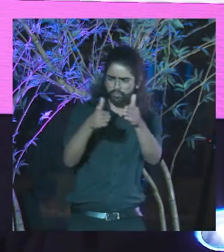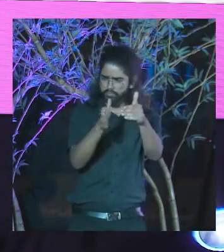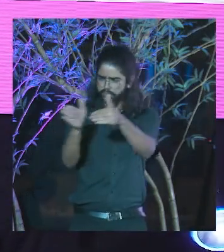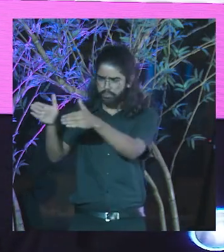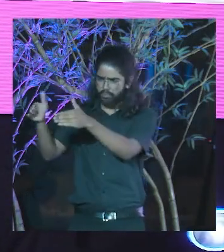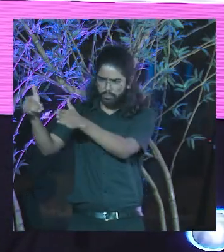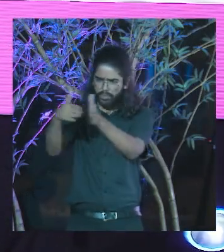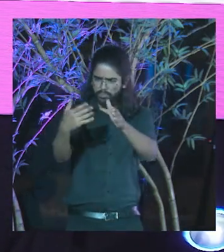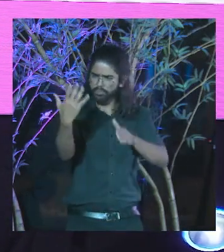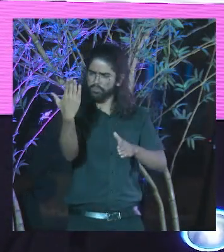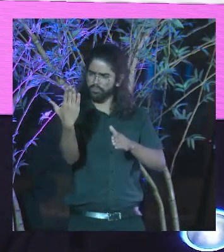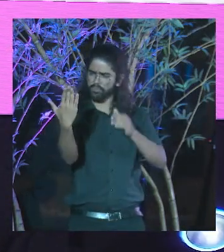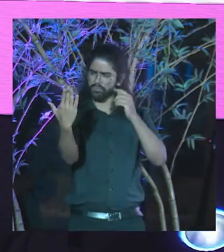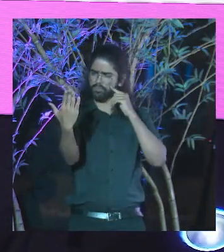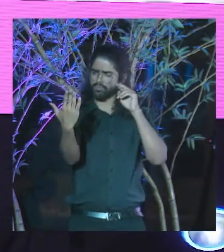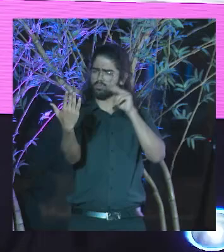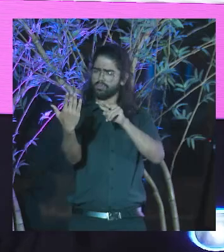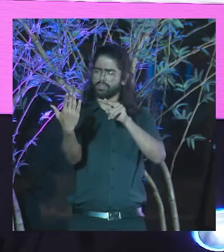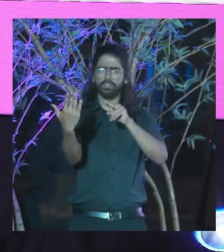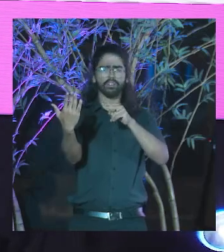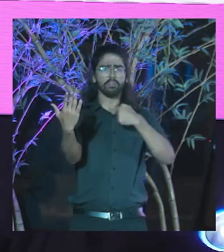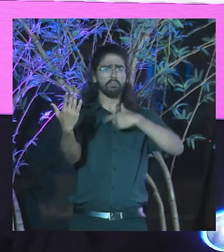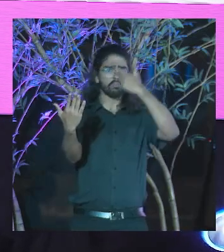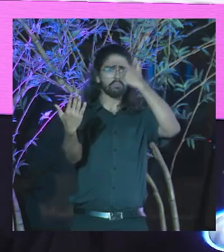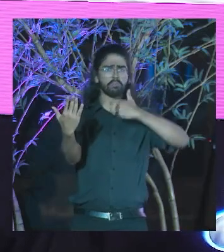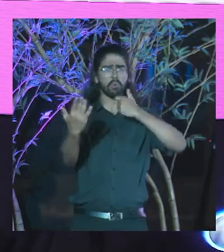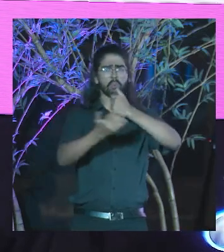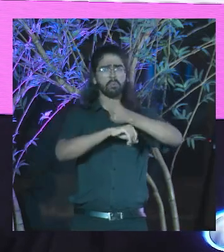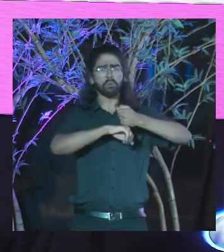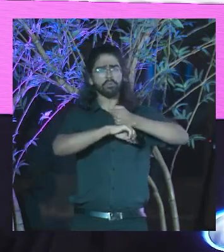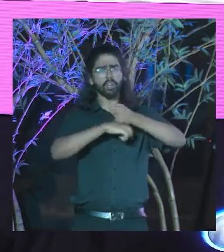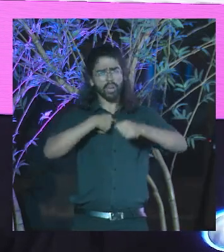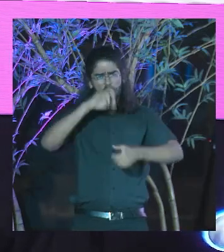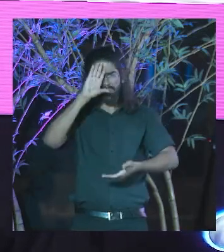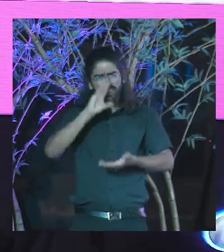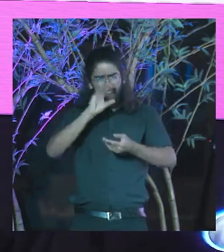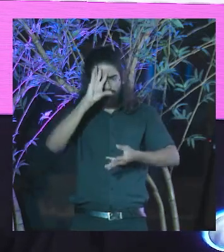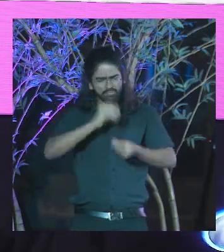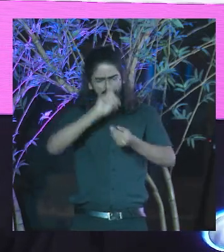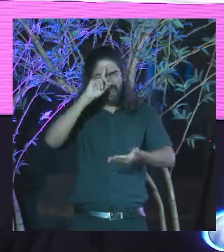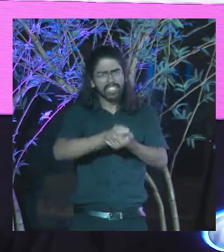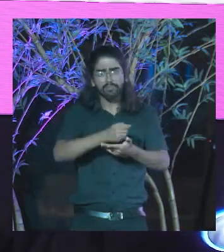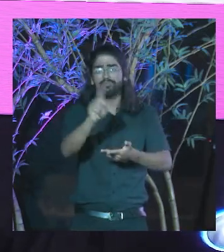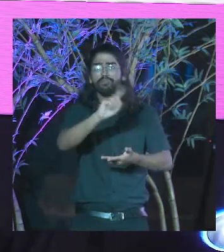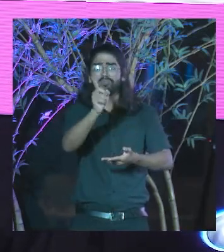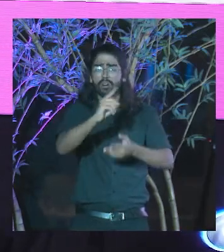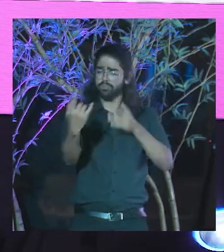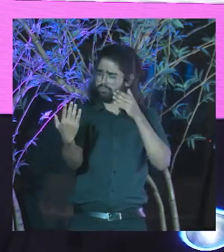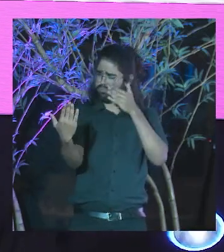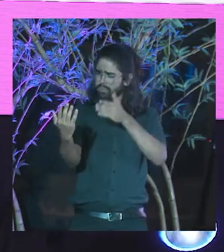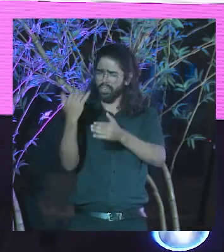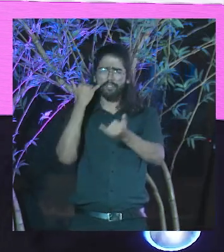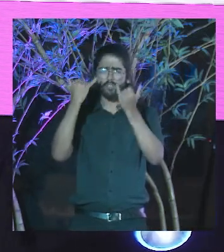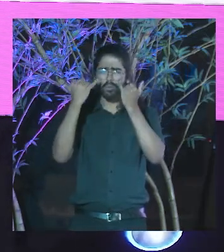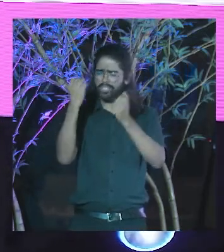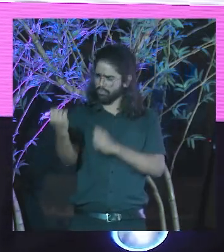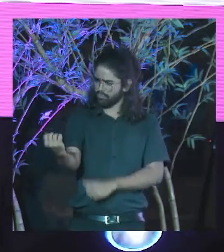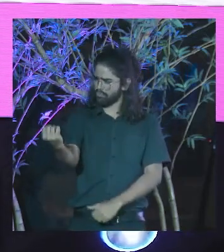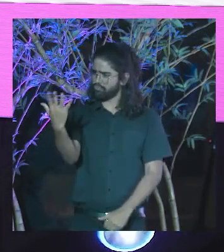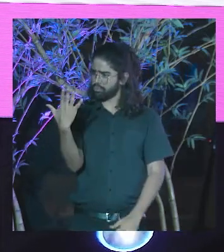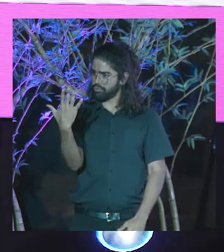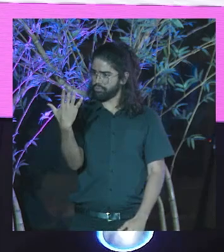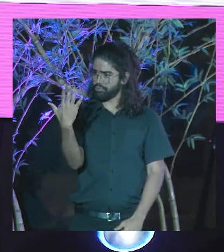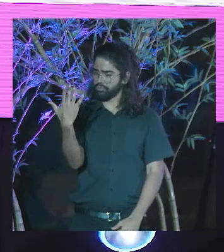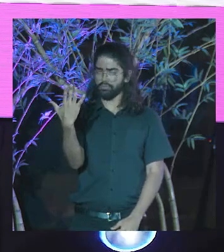na grande maioria das vezes, não toma nenhuma decisão enquanto está andando com vocês. Ele recebe uma